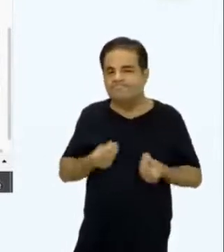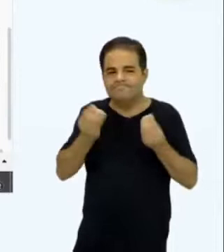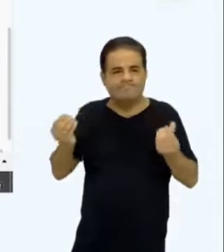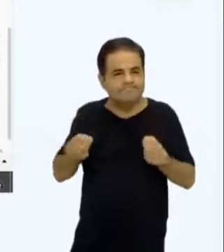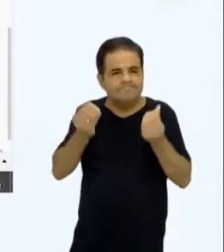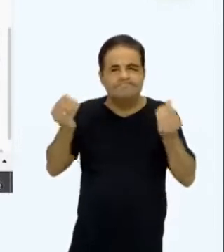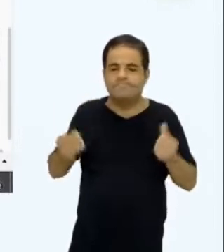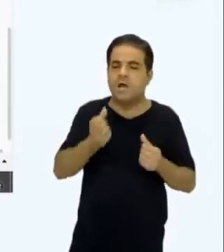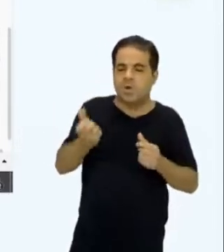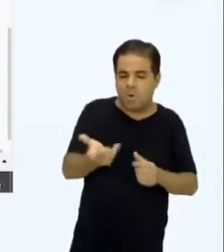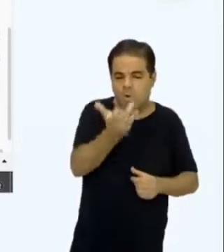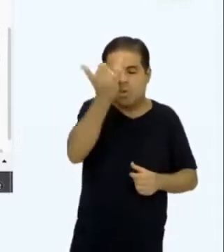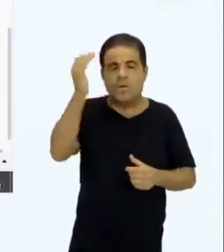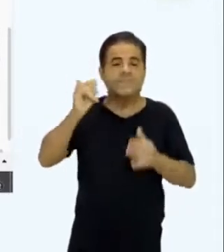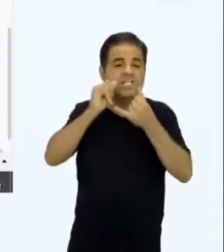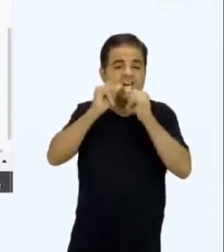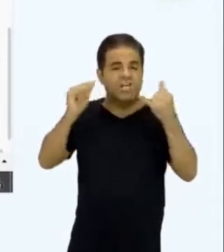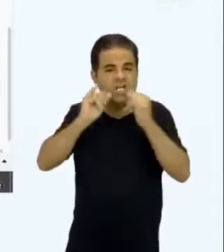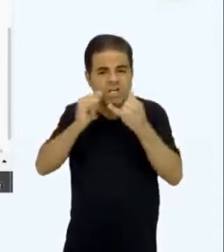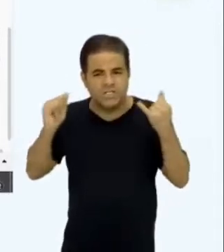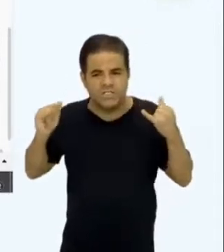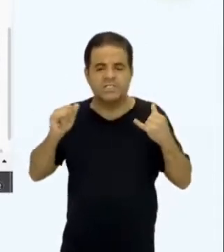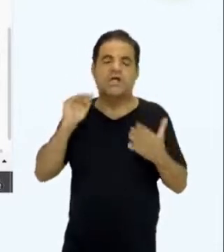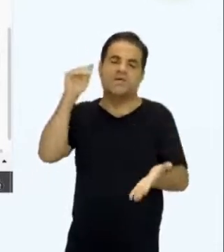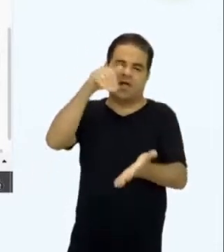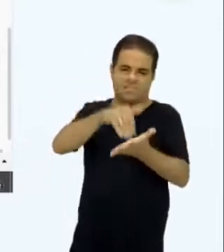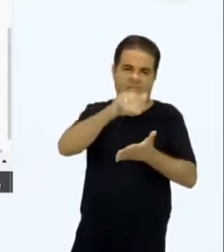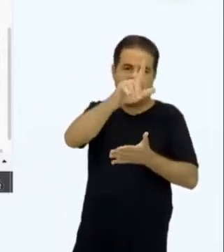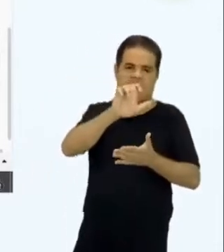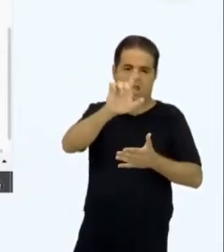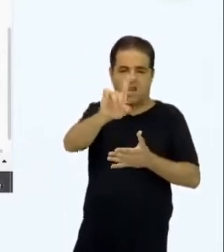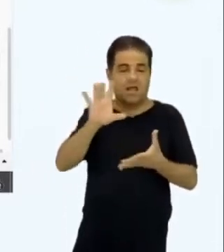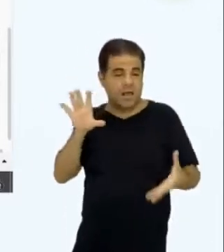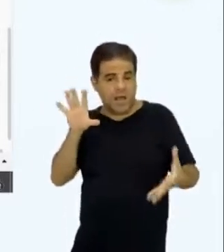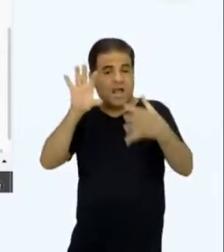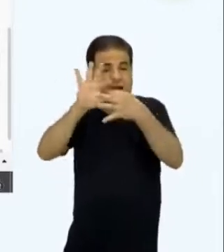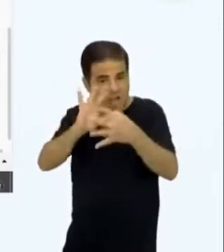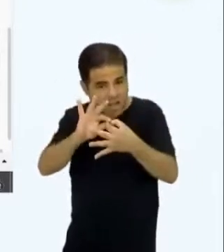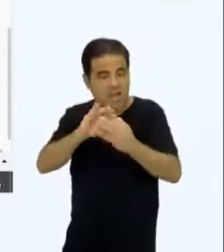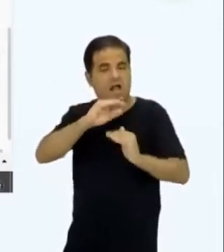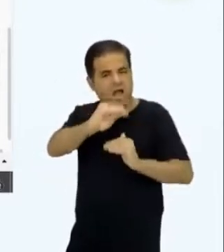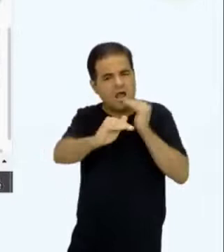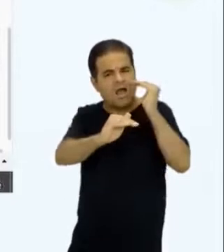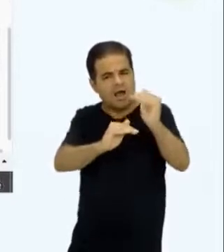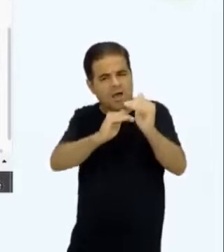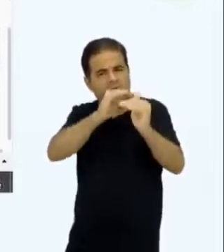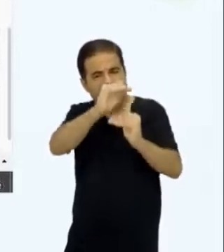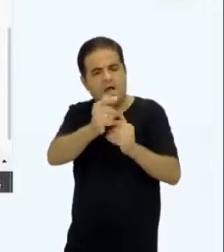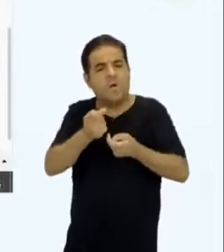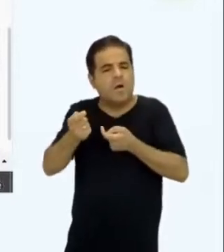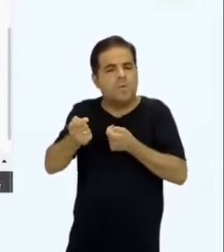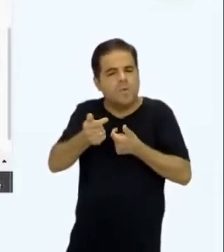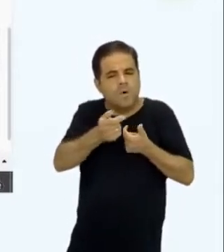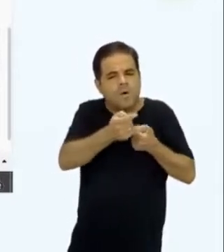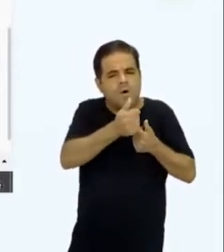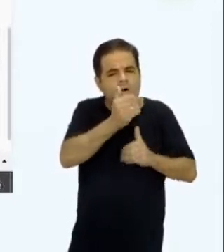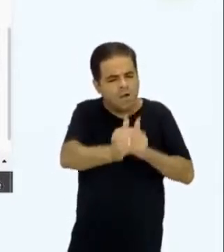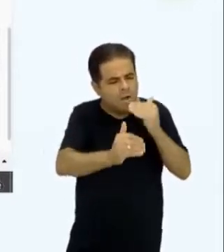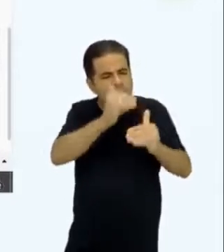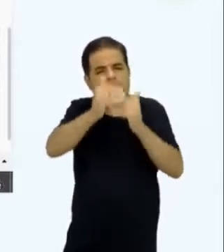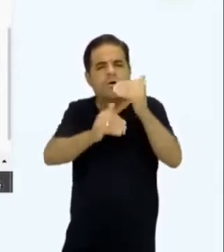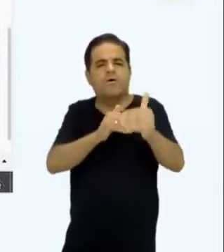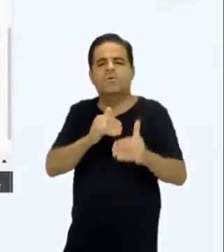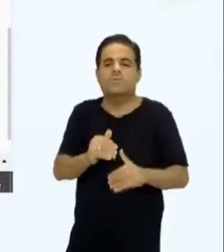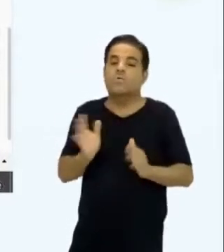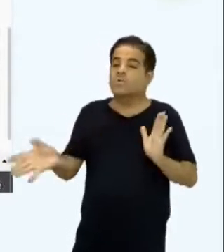a quantidade de energia que vai até o LED, para ele ligar gradativamente, ou seja, aos poucos. Então eu